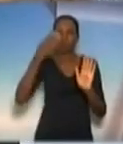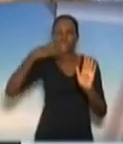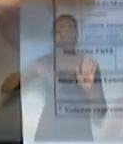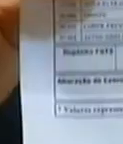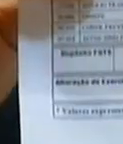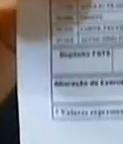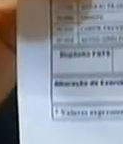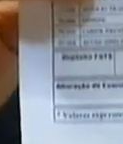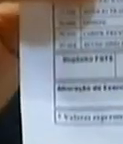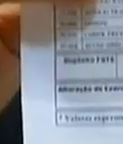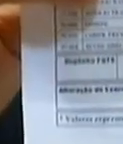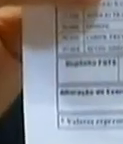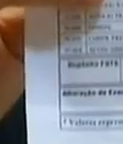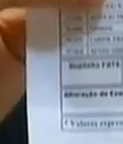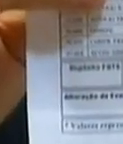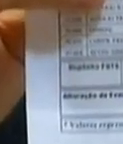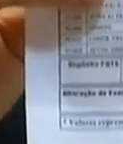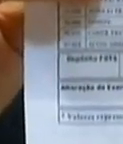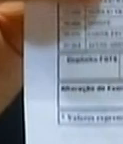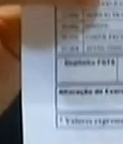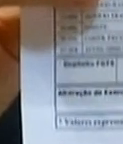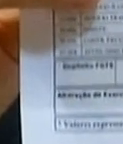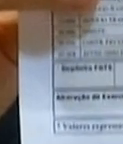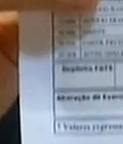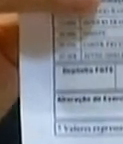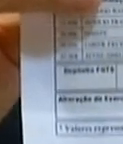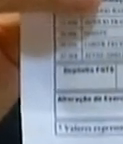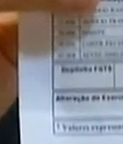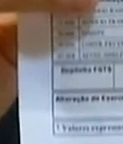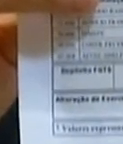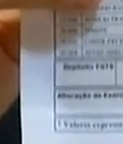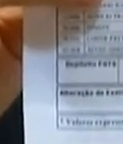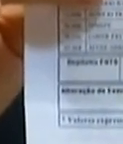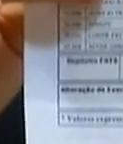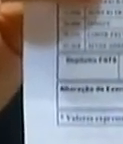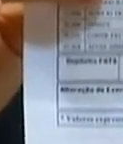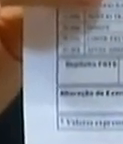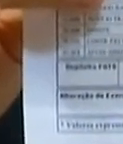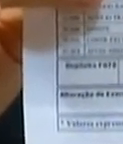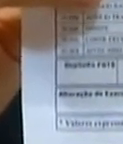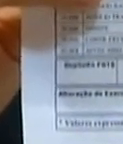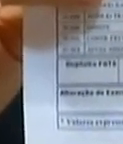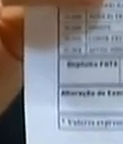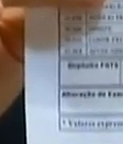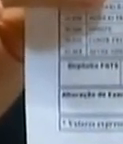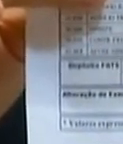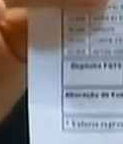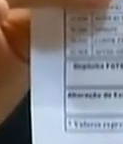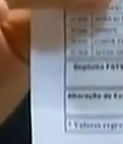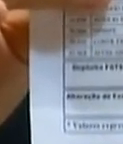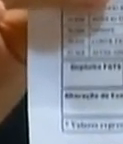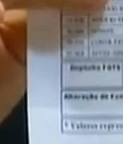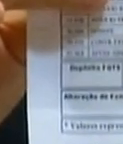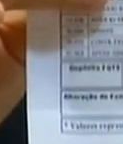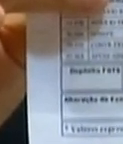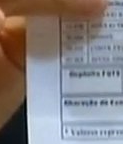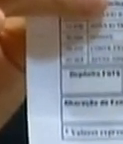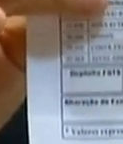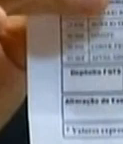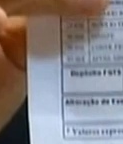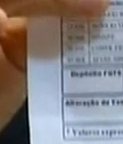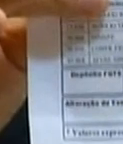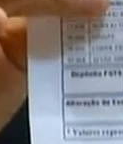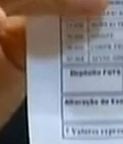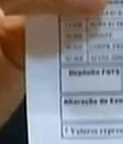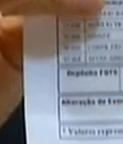na TV Assembleia o salário base de um agente de organização escolar.